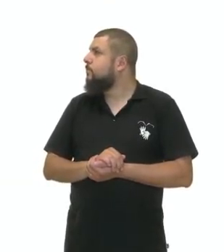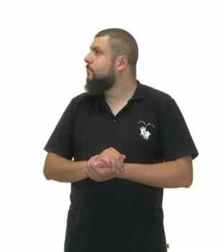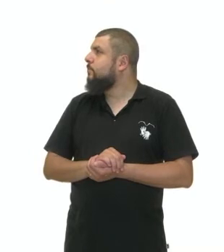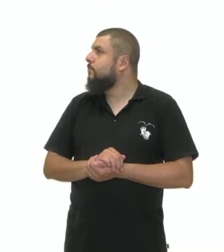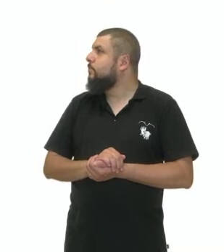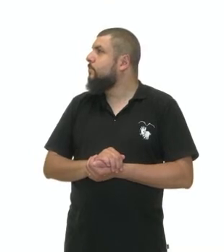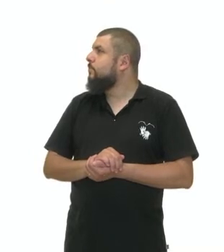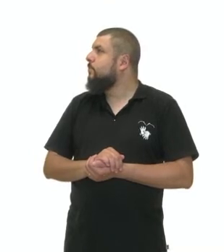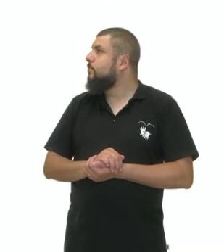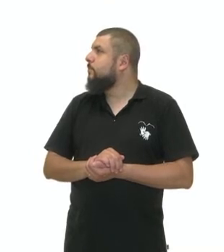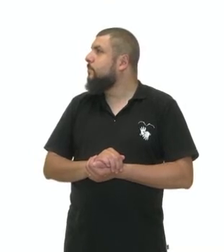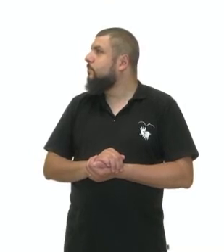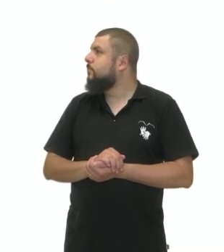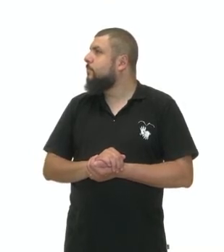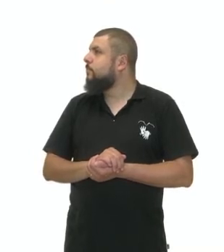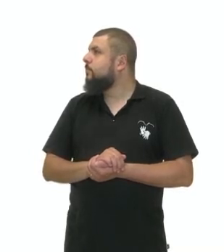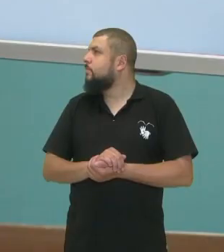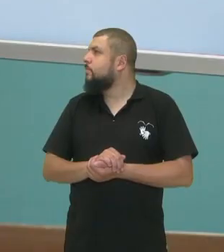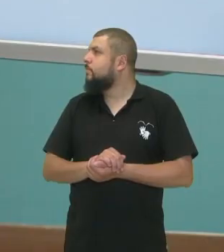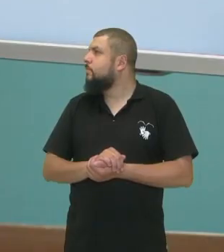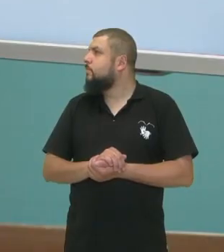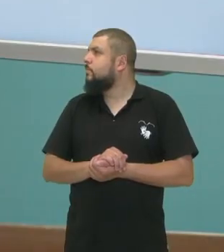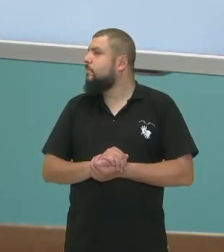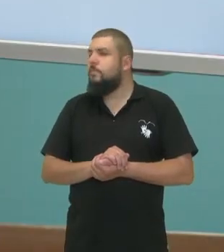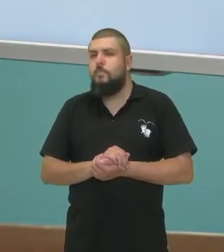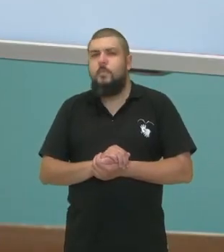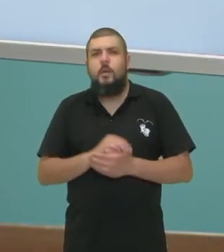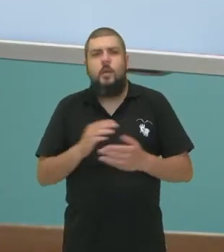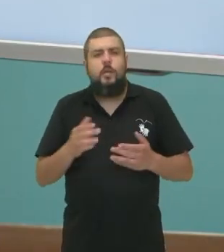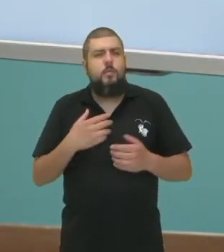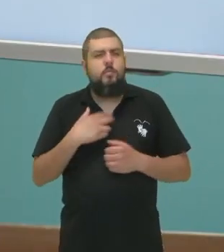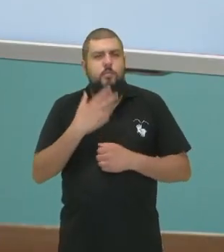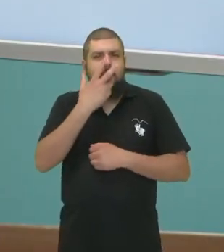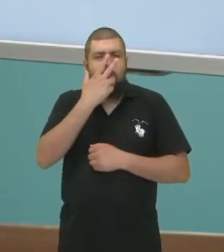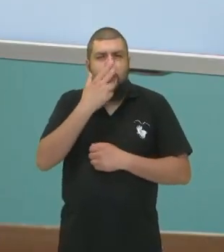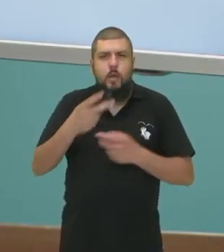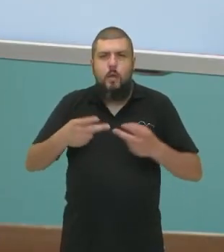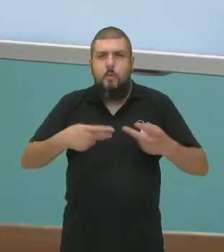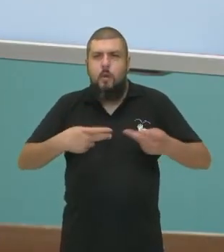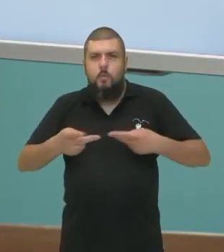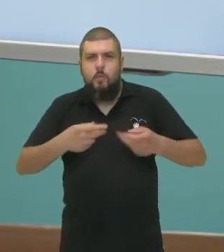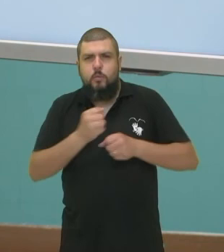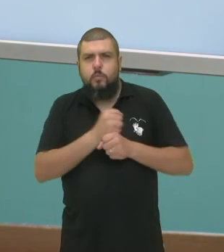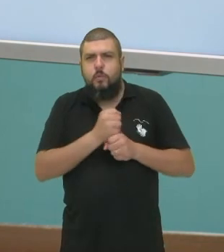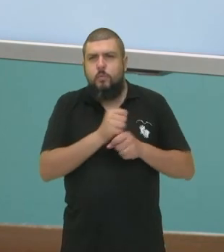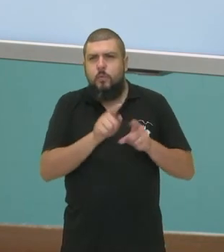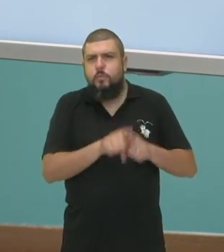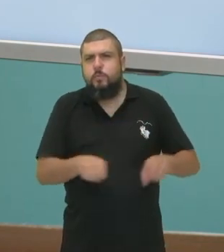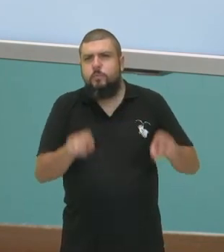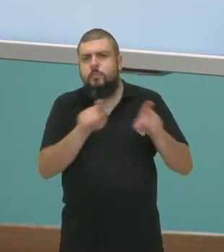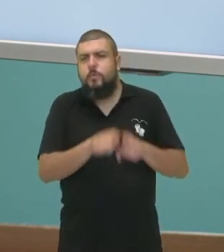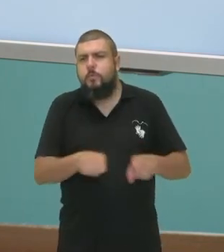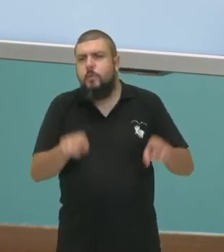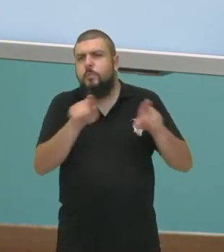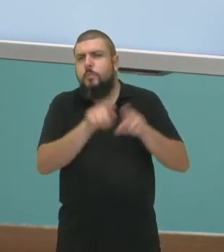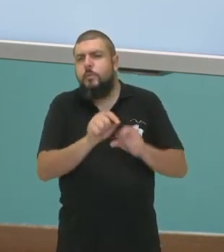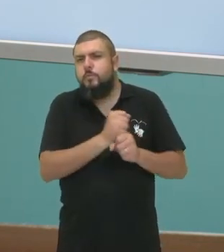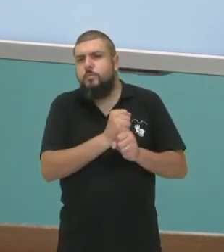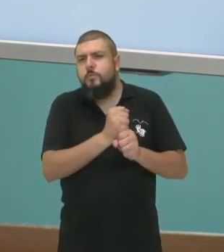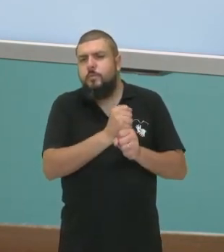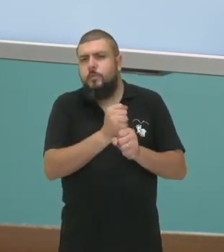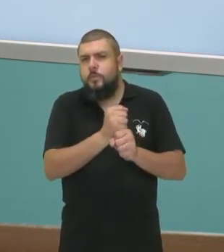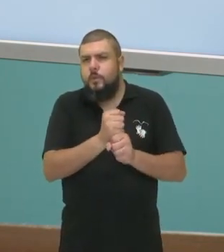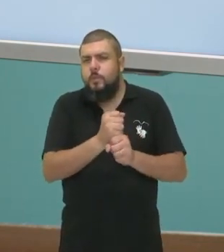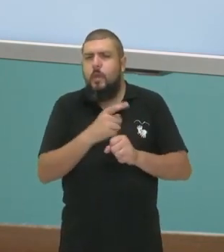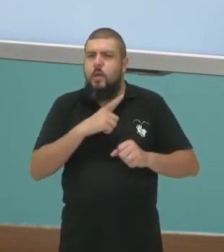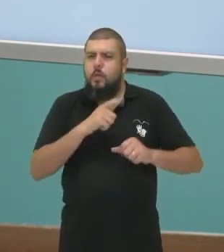que a moda se repite? Justifica a tua resposta. Então, será que a moda ela se repete? Ao longo dos anos existem os